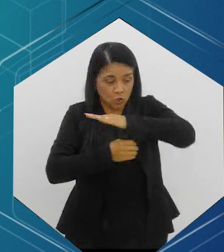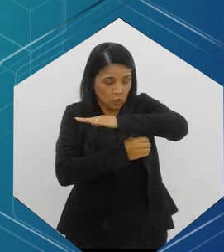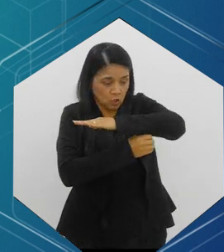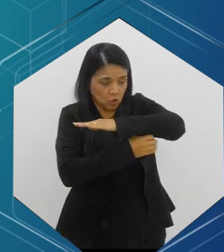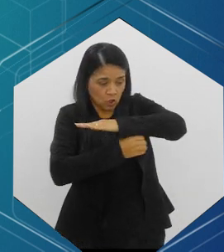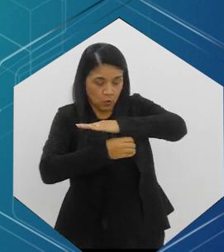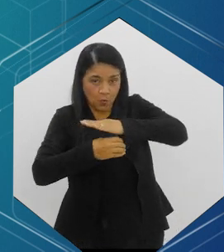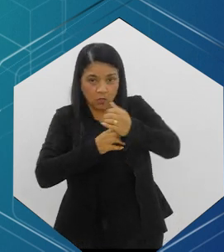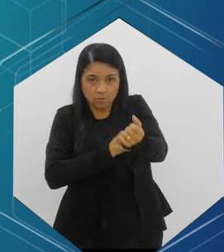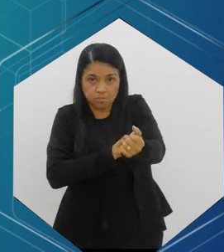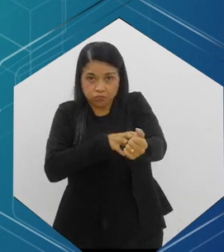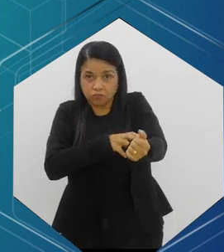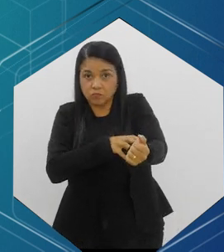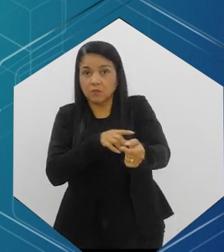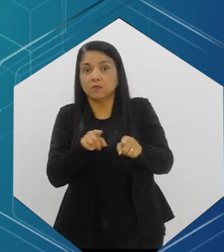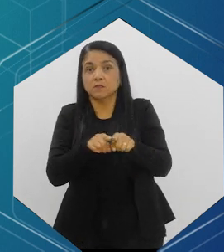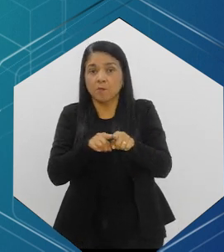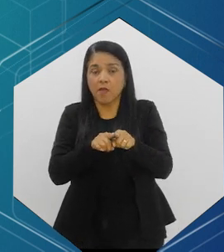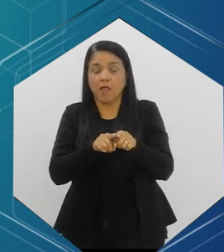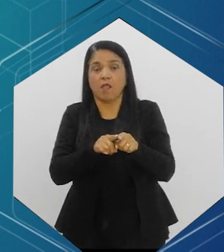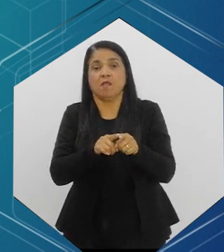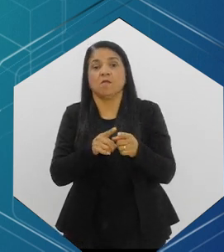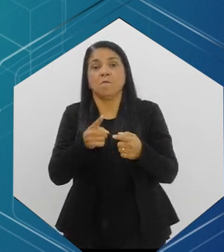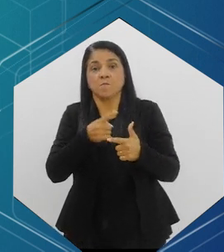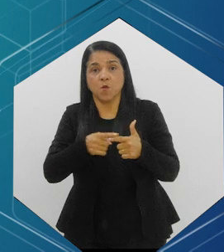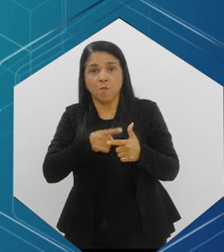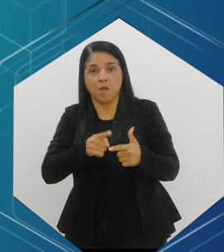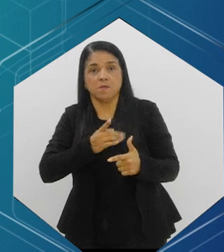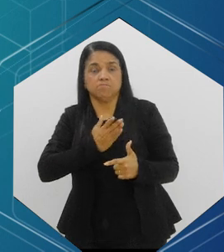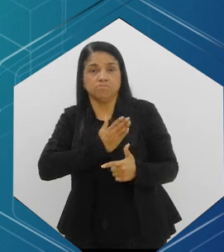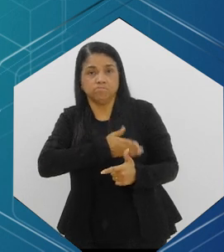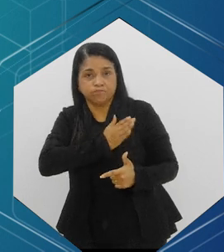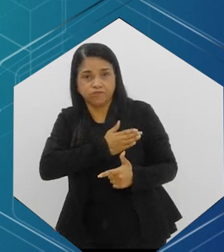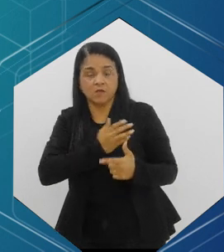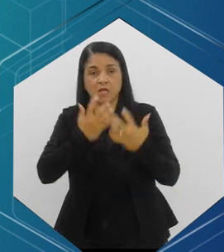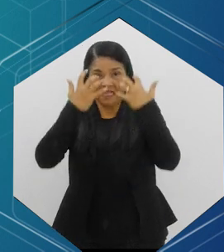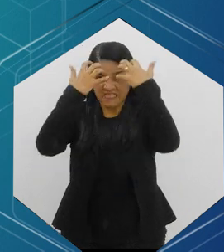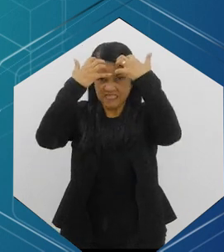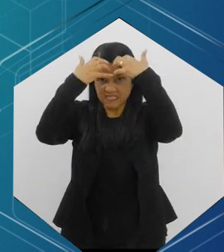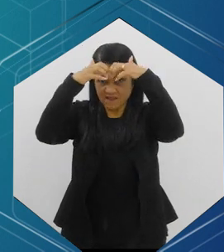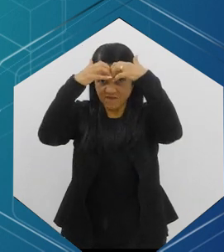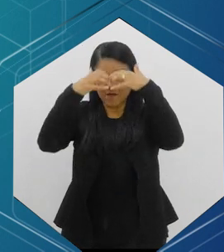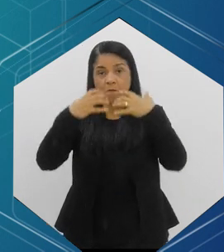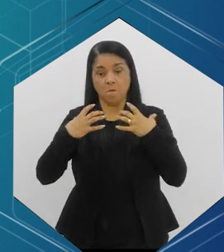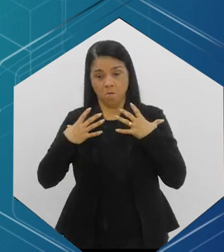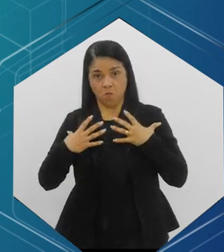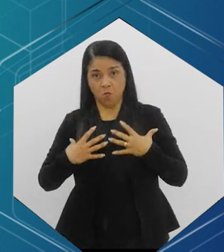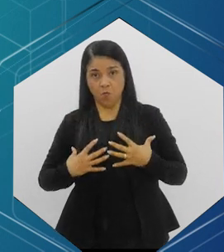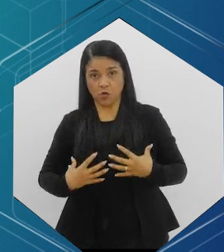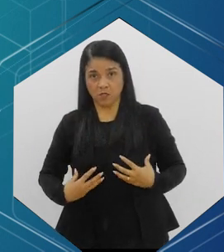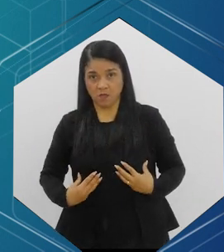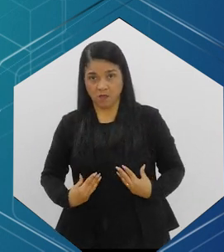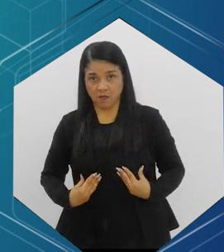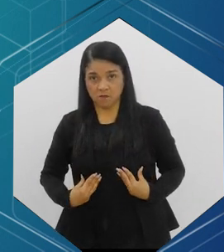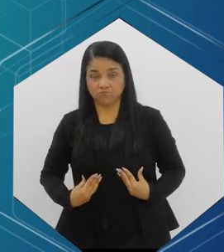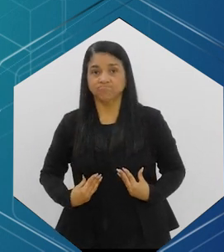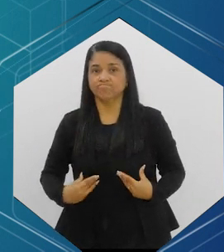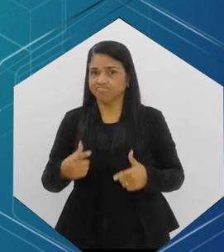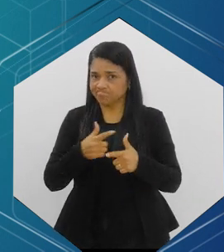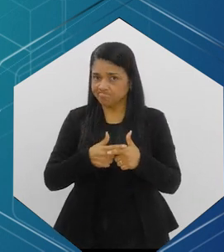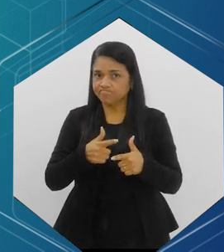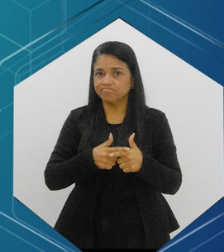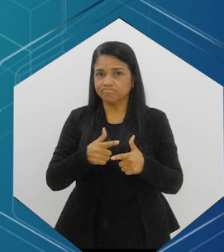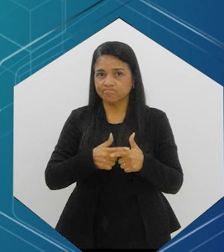só de trombose, mas de evento cardiovascular, encefálico, pulmonar.